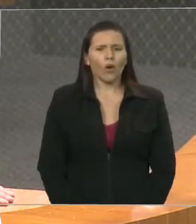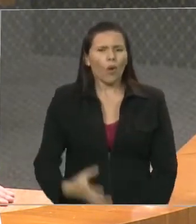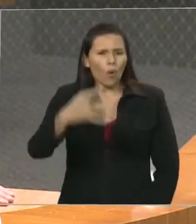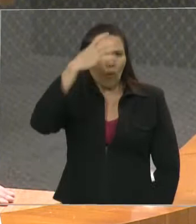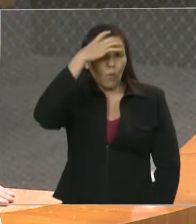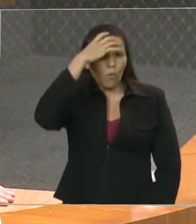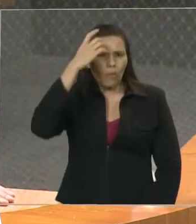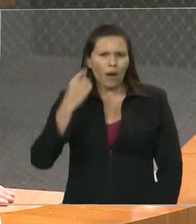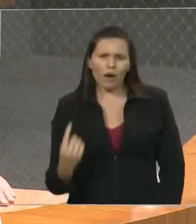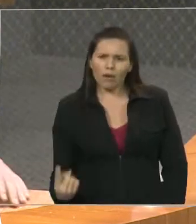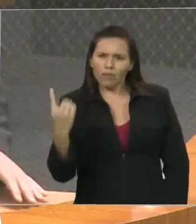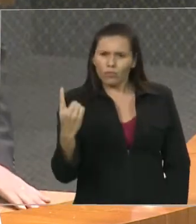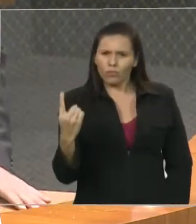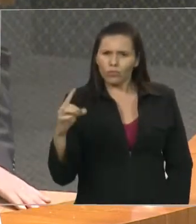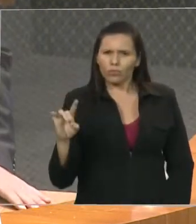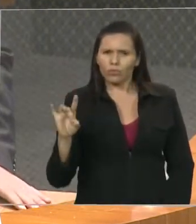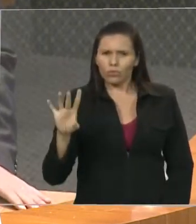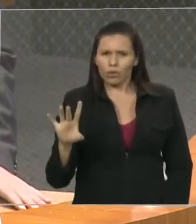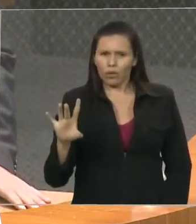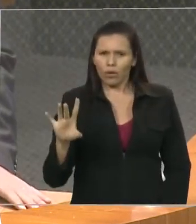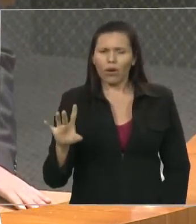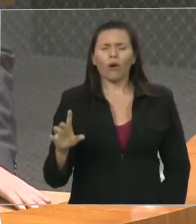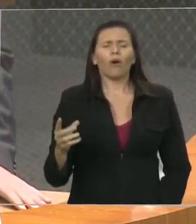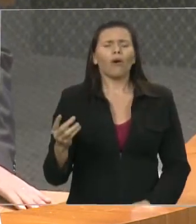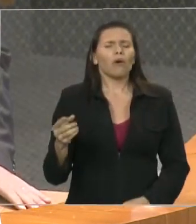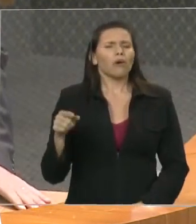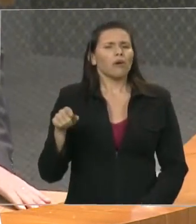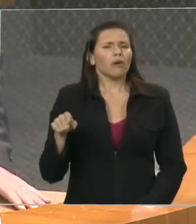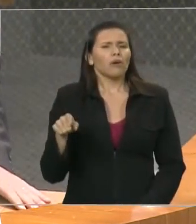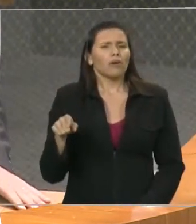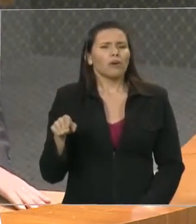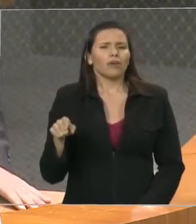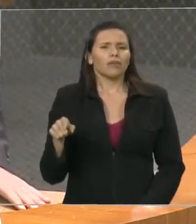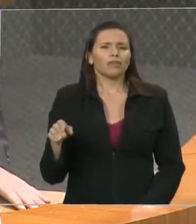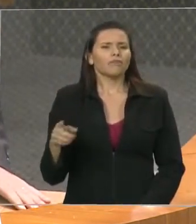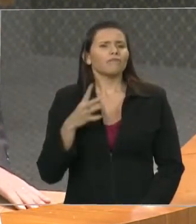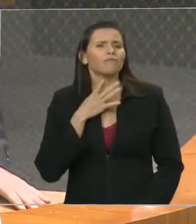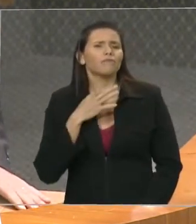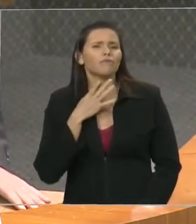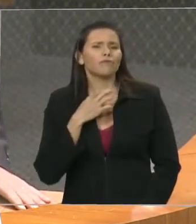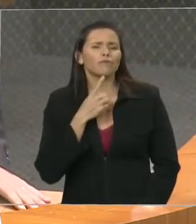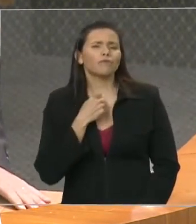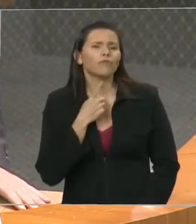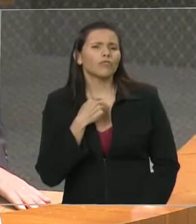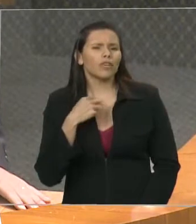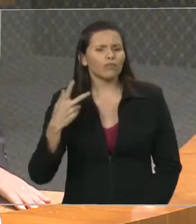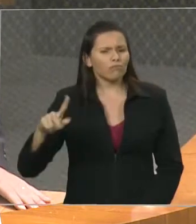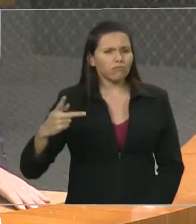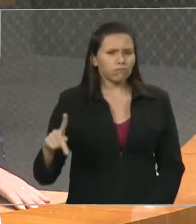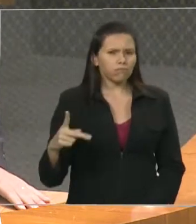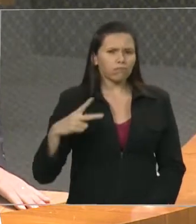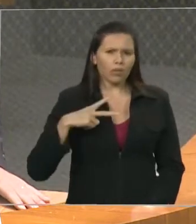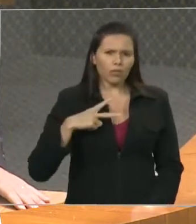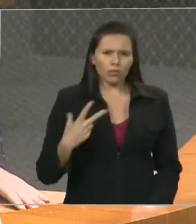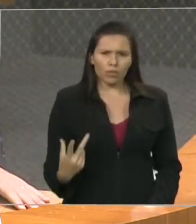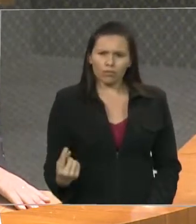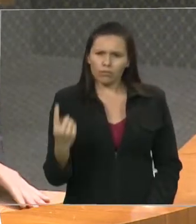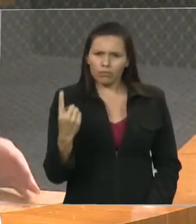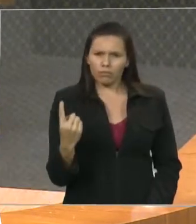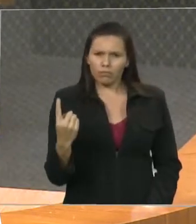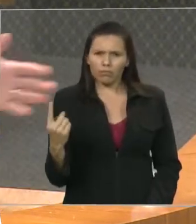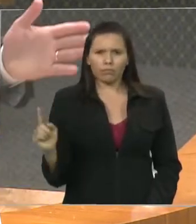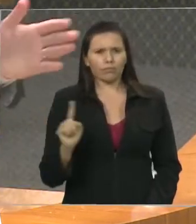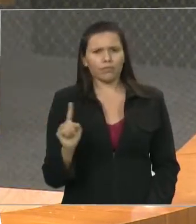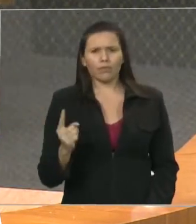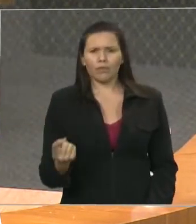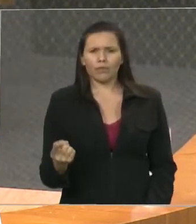cabeças a vontade de fazer esses documentos. E aí estão sendo massacrados pelo governo do Estado, que